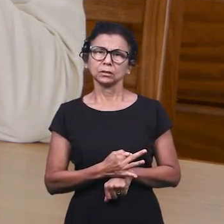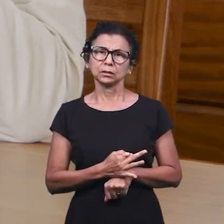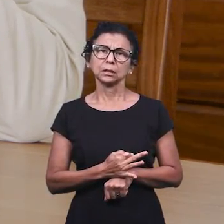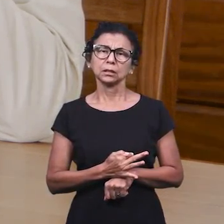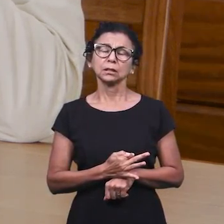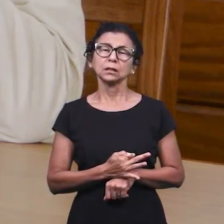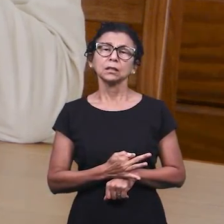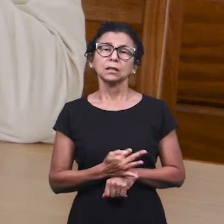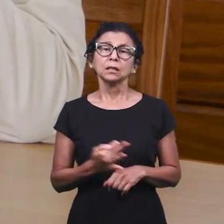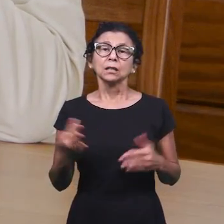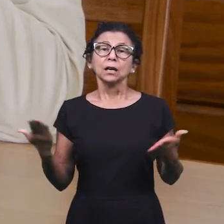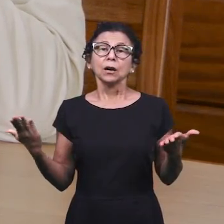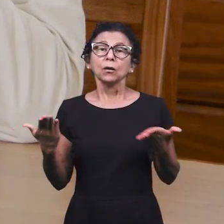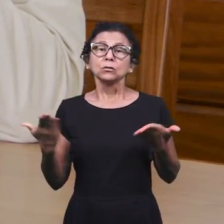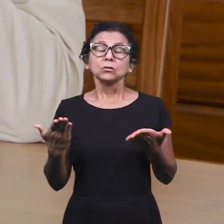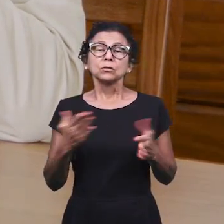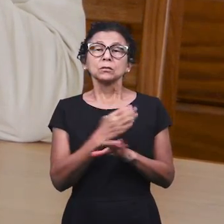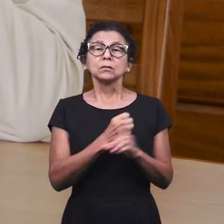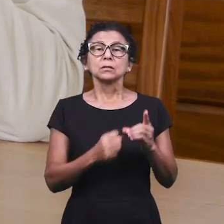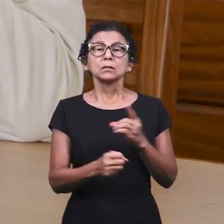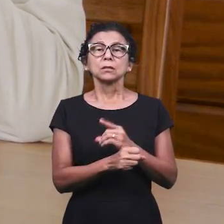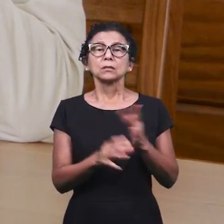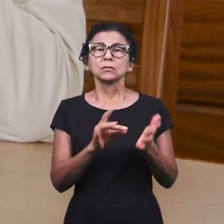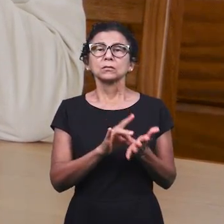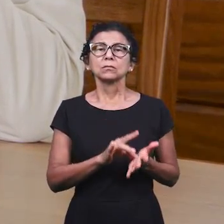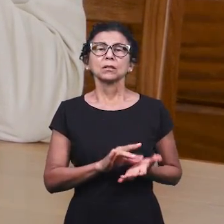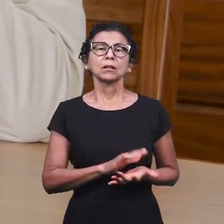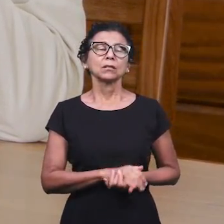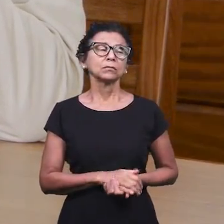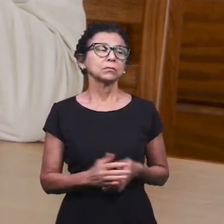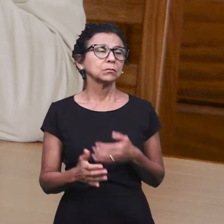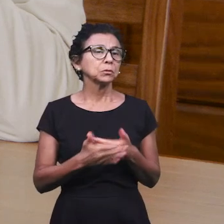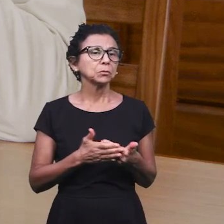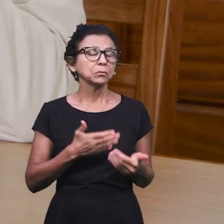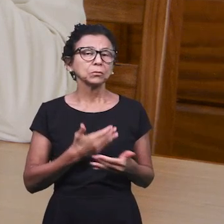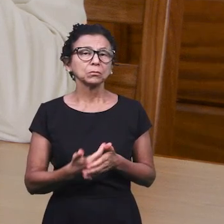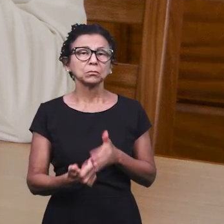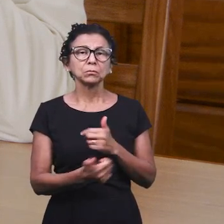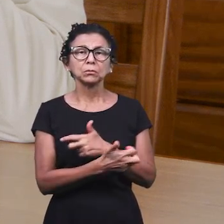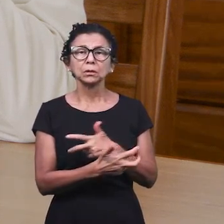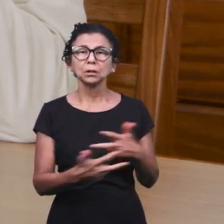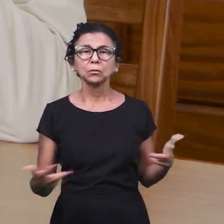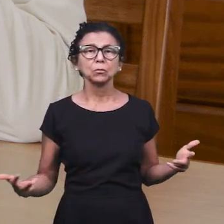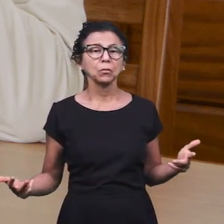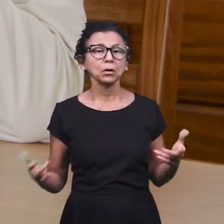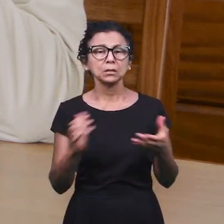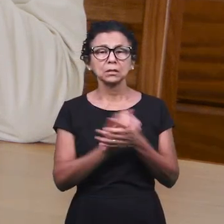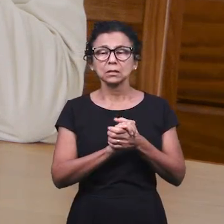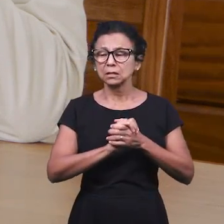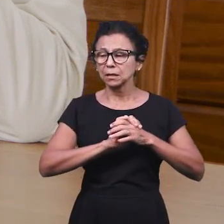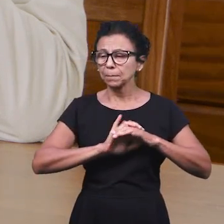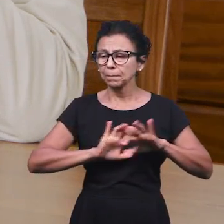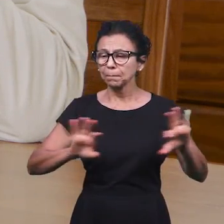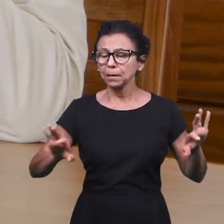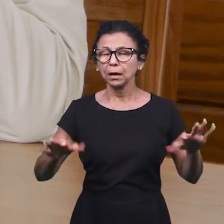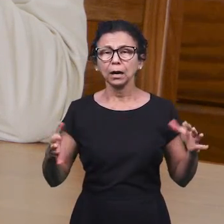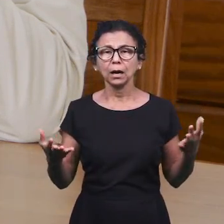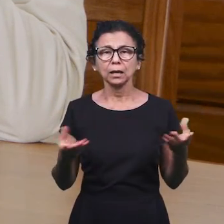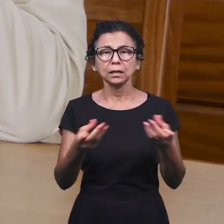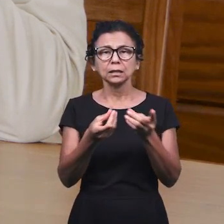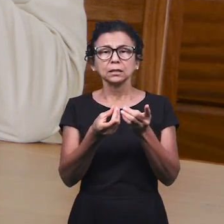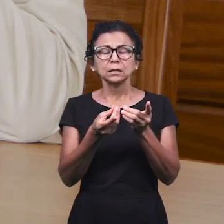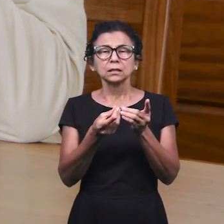não tá pronta para sofrer os ataques que está acontecendo na família. Então, qualquer coisa, você vê o número de divórcios, separações,